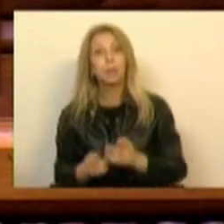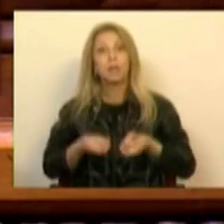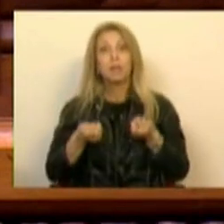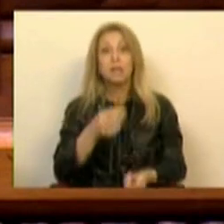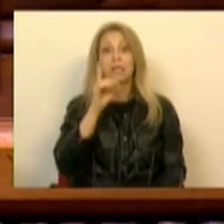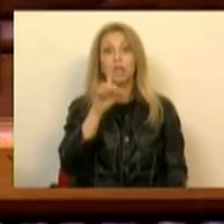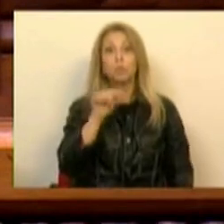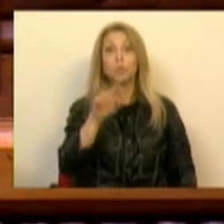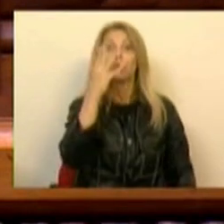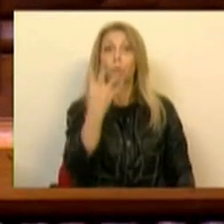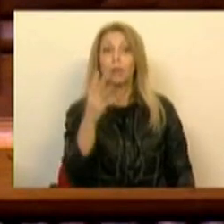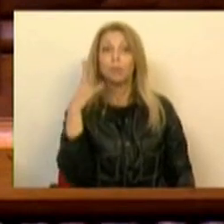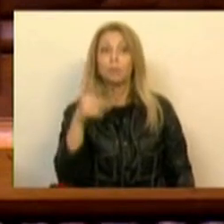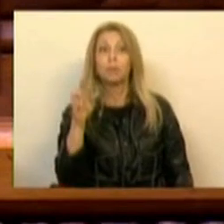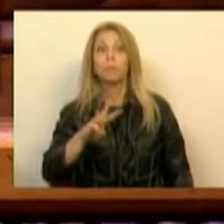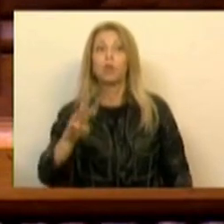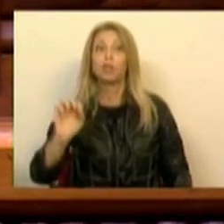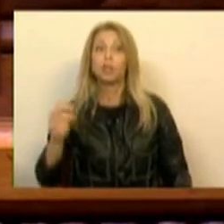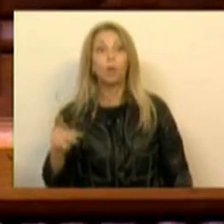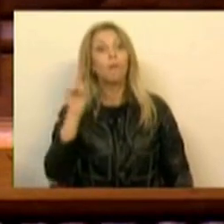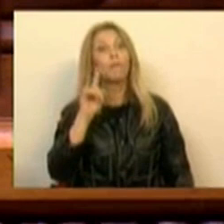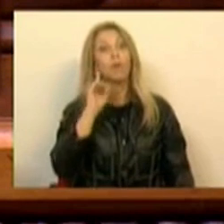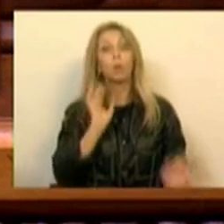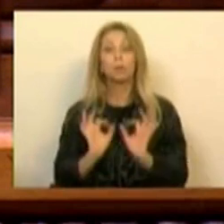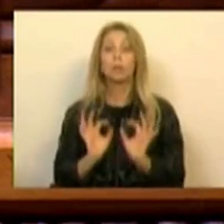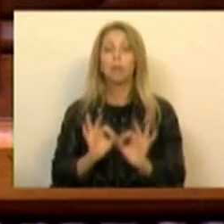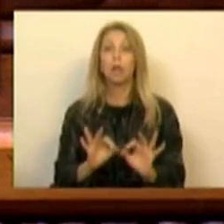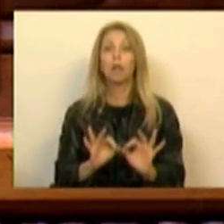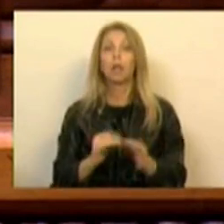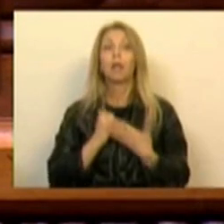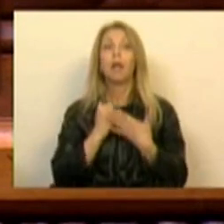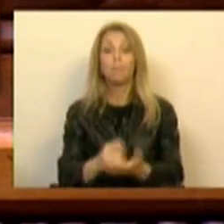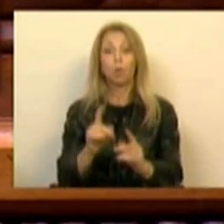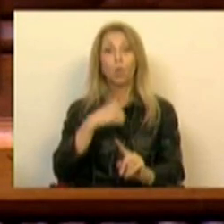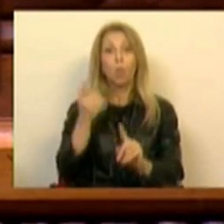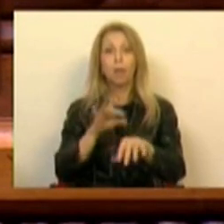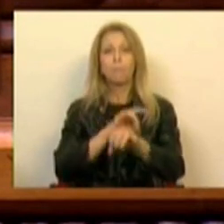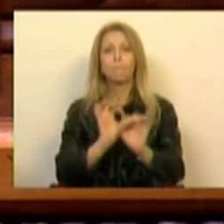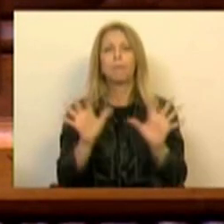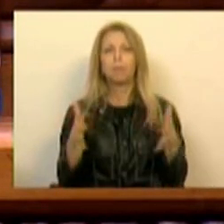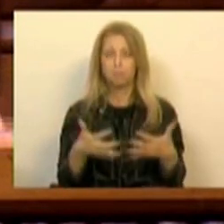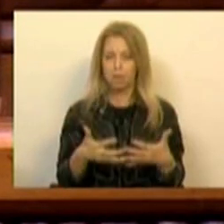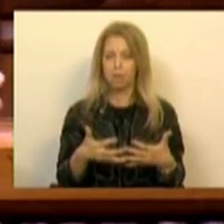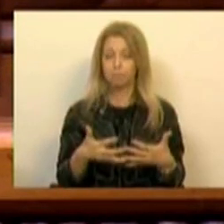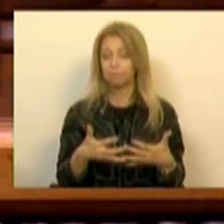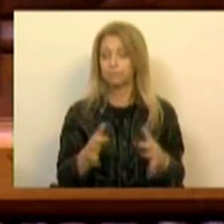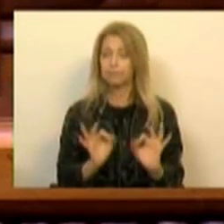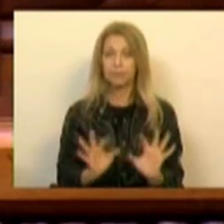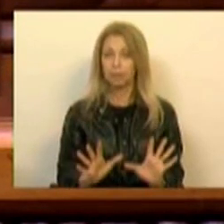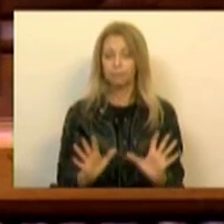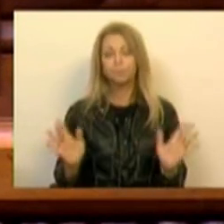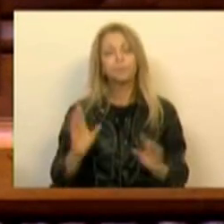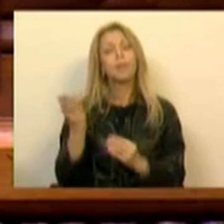mil milhões de euros, o valor equivalente aos apoios de um ano de pandemia. E depois de uma vez